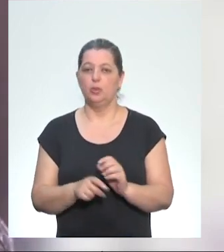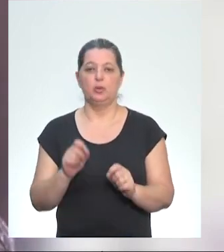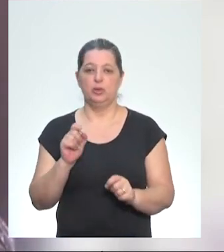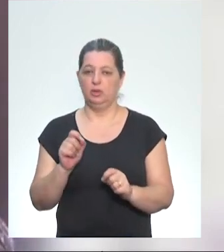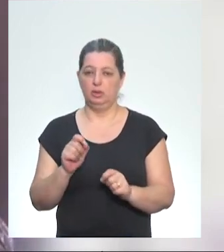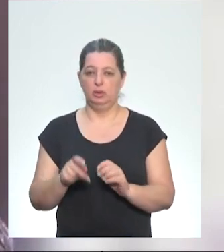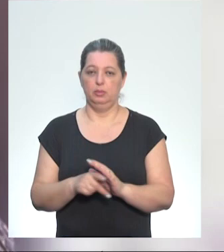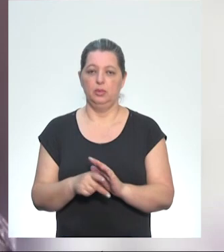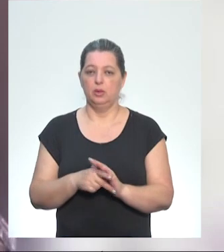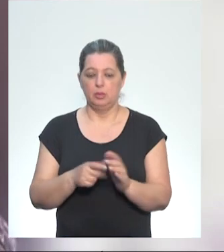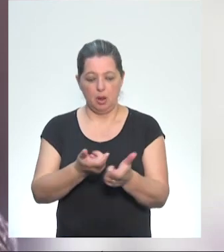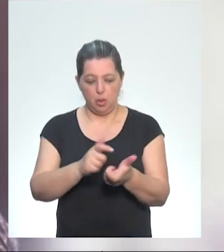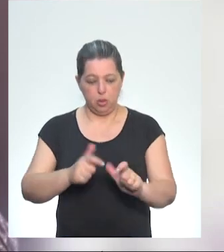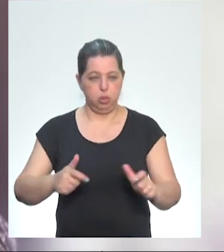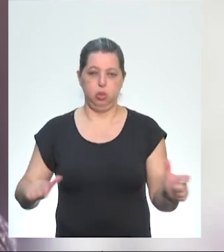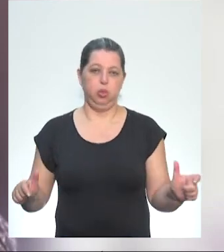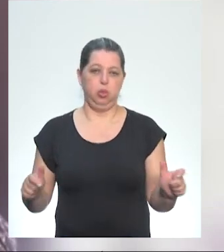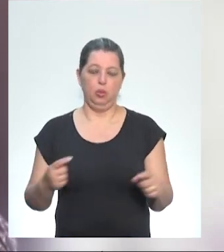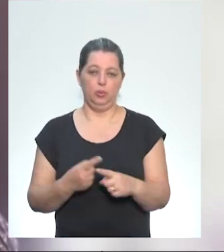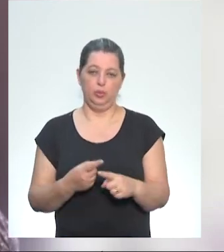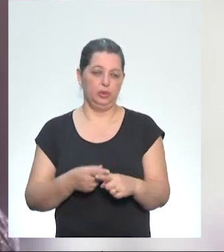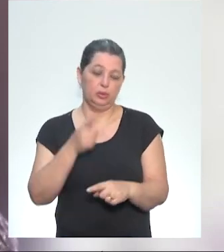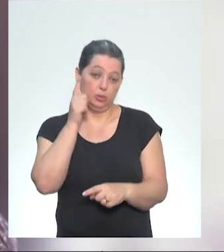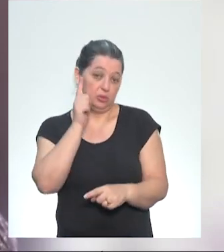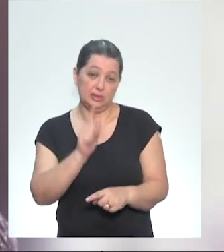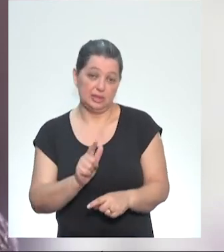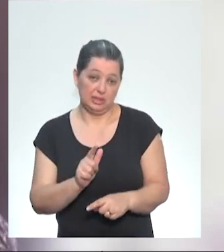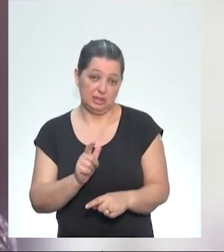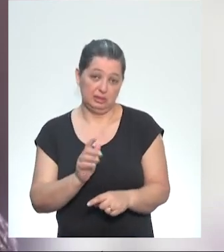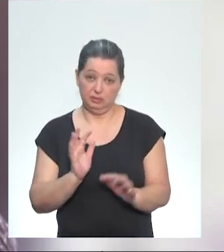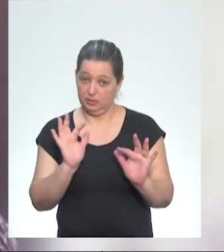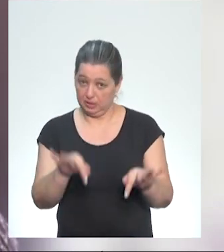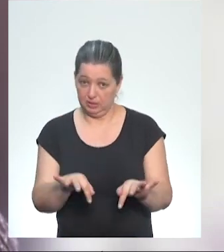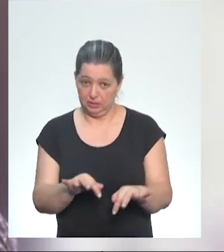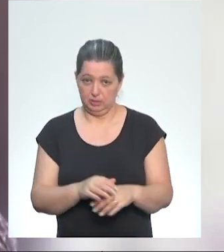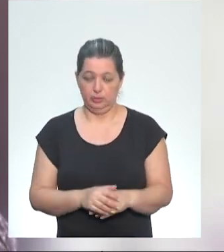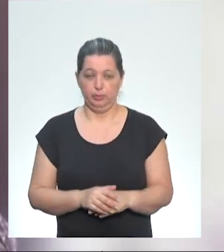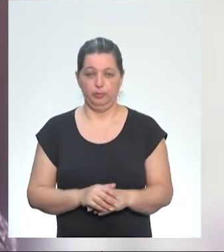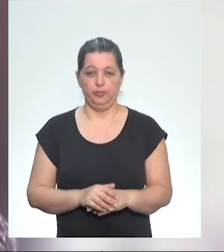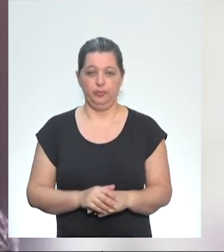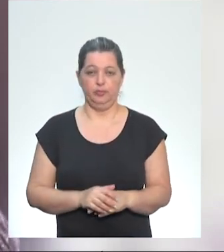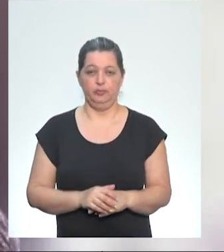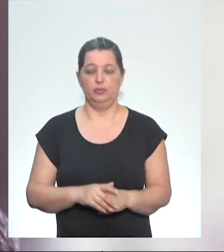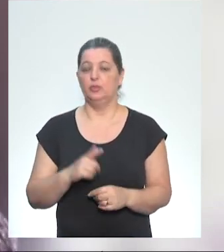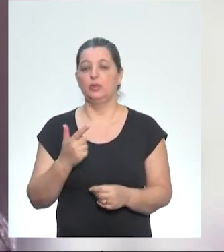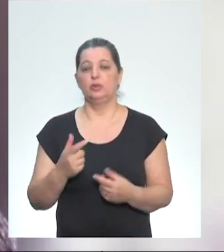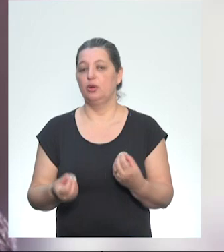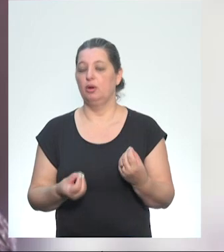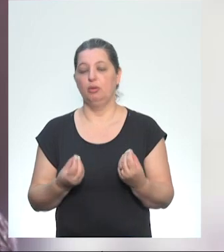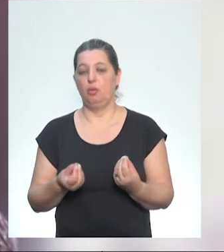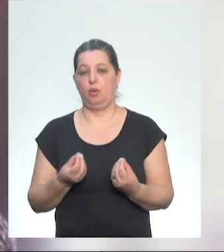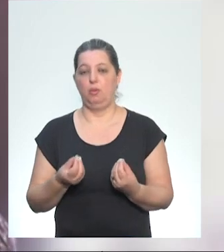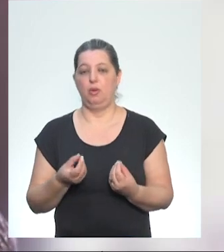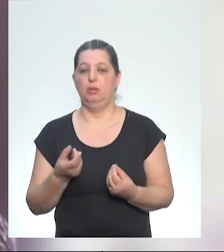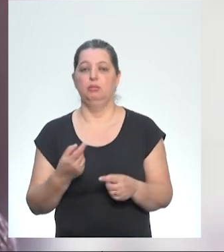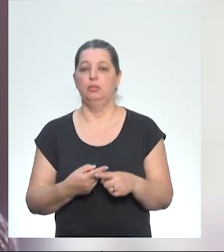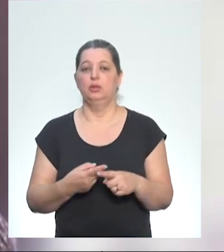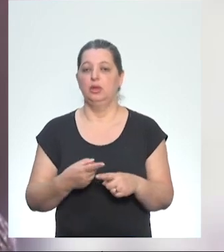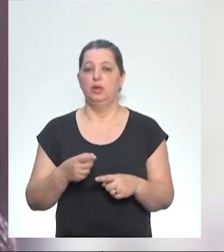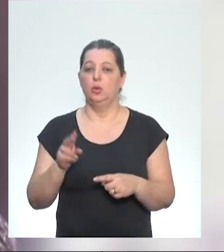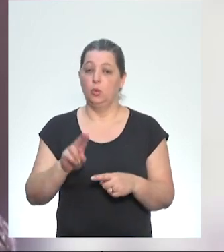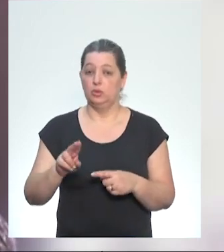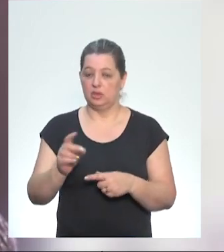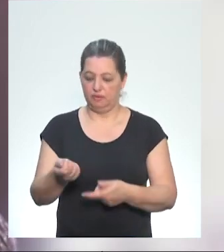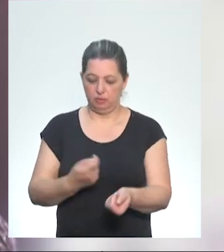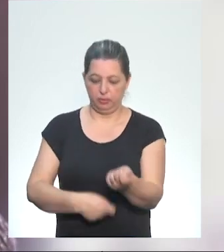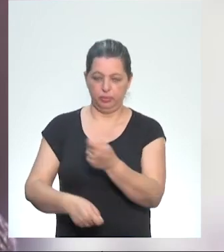aumento do contingente, já que a conta não fechava, né? O que vinha naturalmente não era suficiente. E um outro ponto era a base econômica, né?